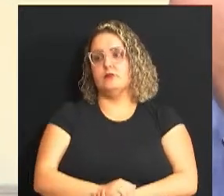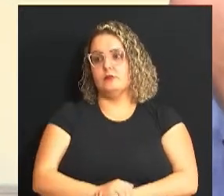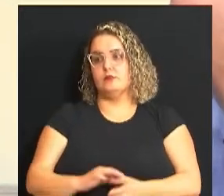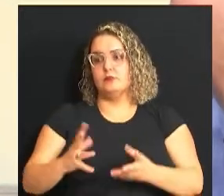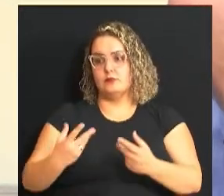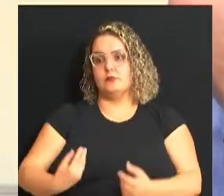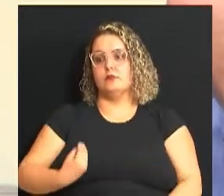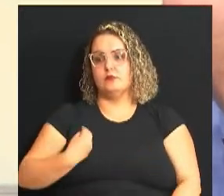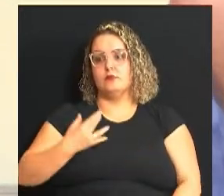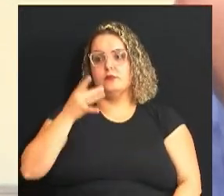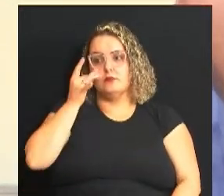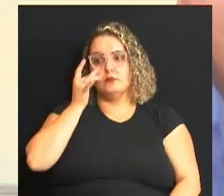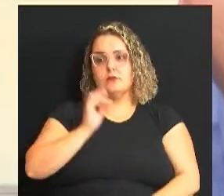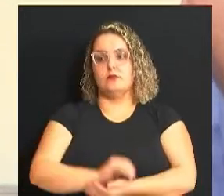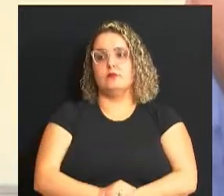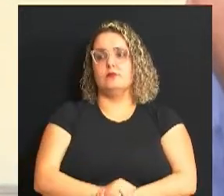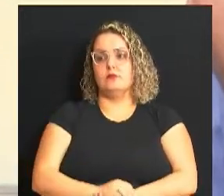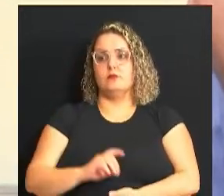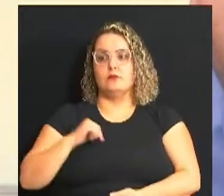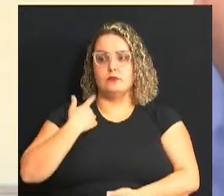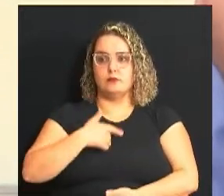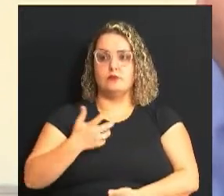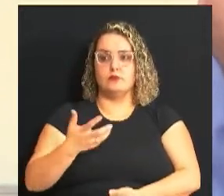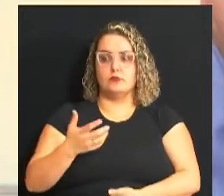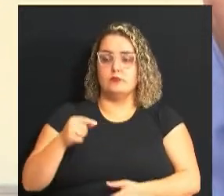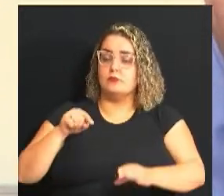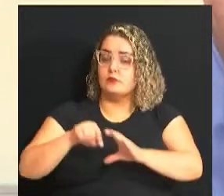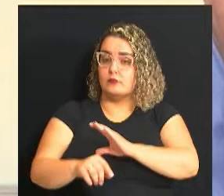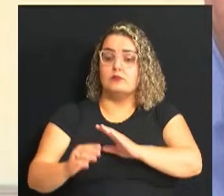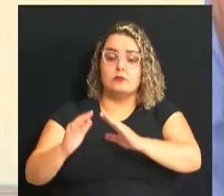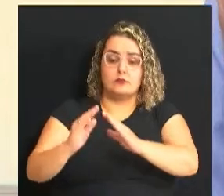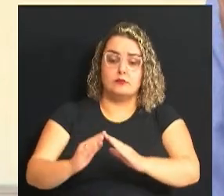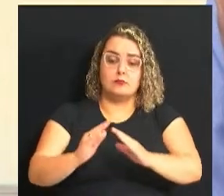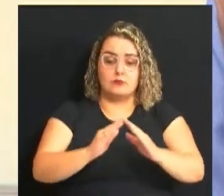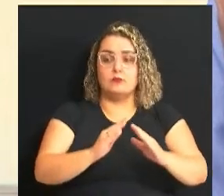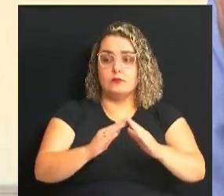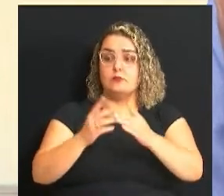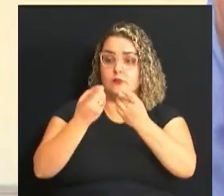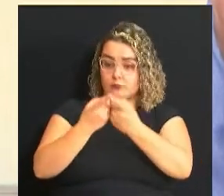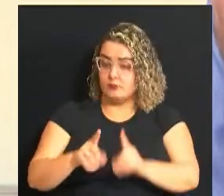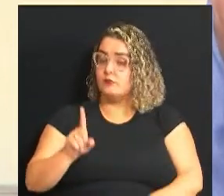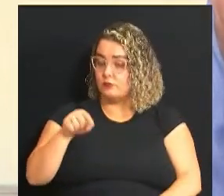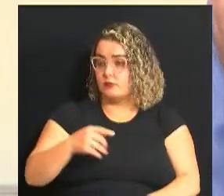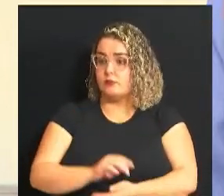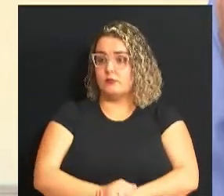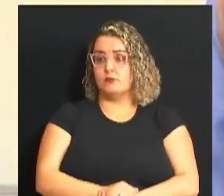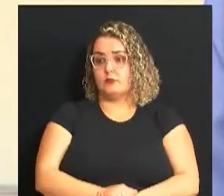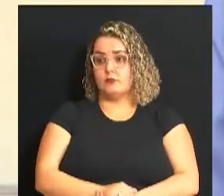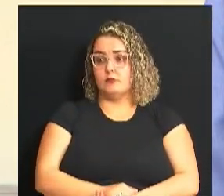né? Nós queremos avançar muito na habitação. Habitação é dignidade.